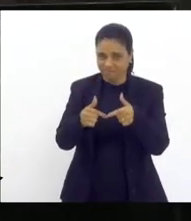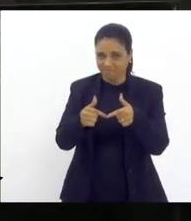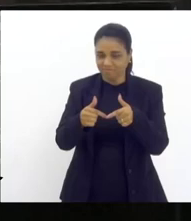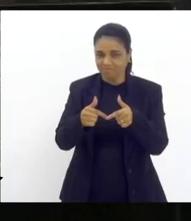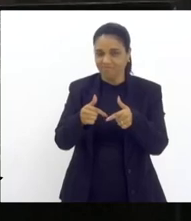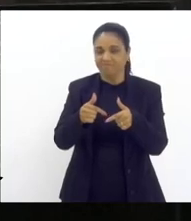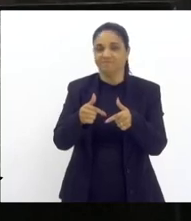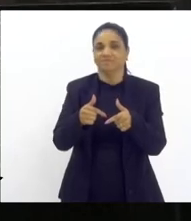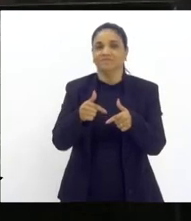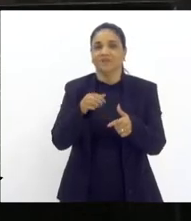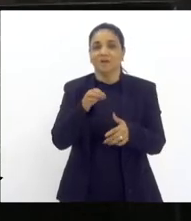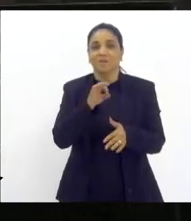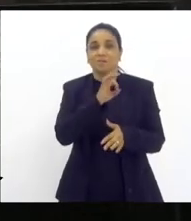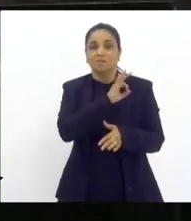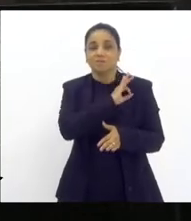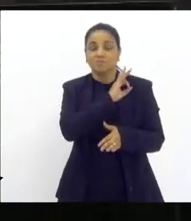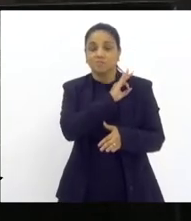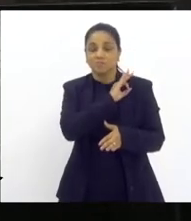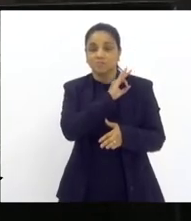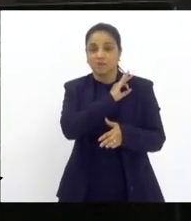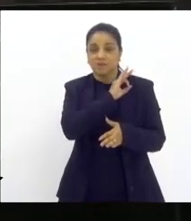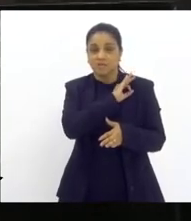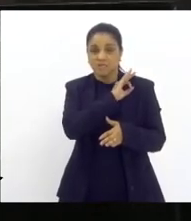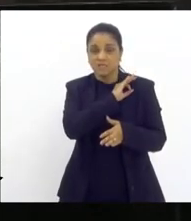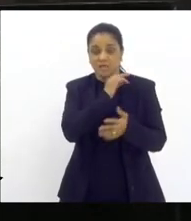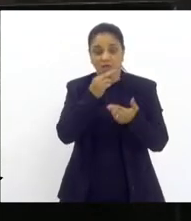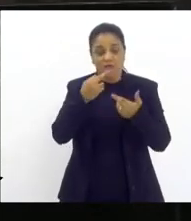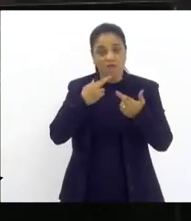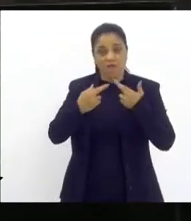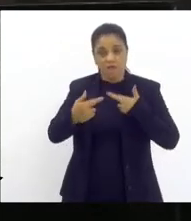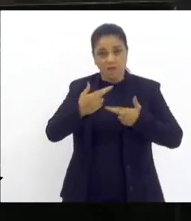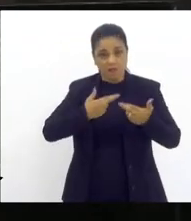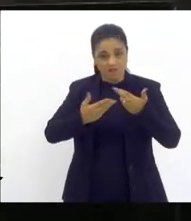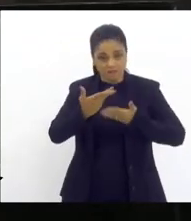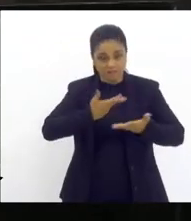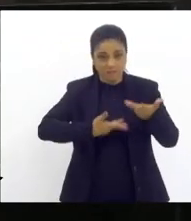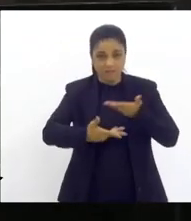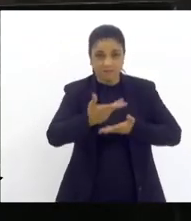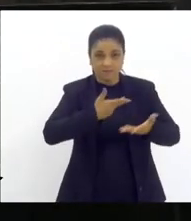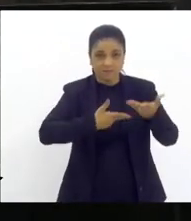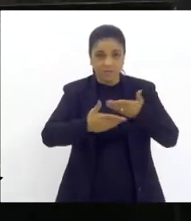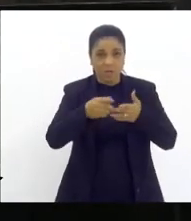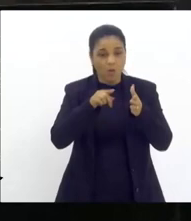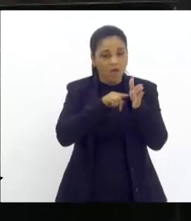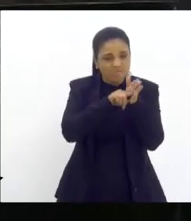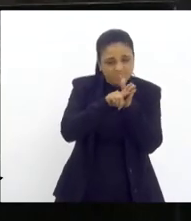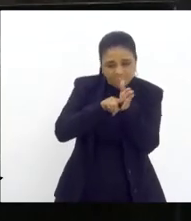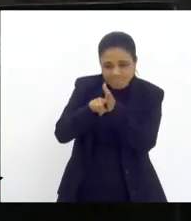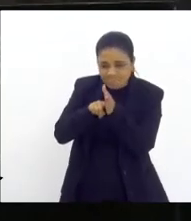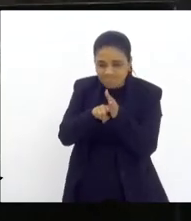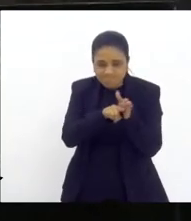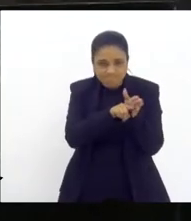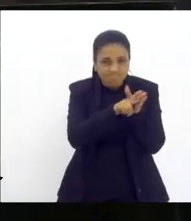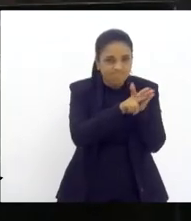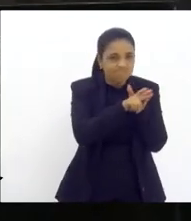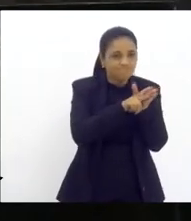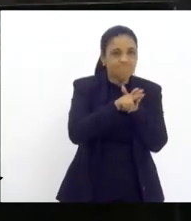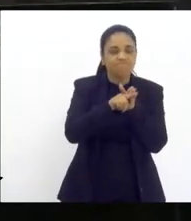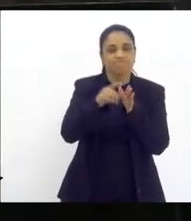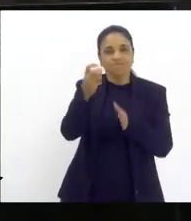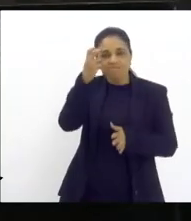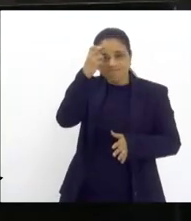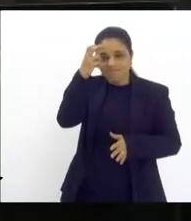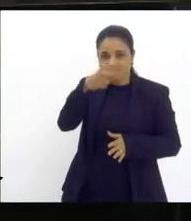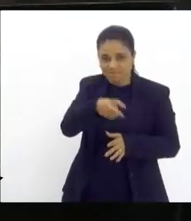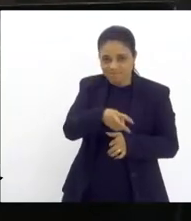com uma Severa relação nas suas investigações relacionadas ao sistemas de inteligência como